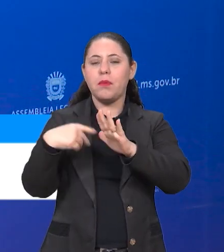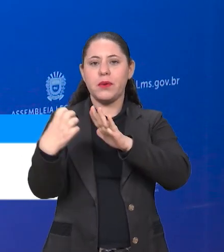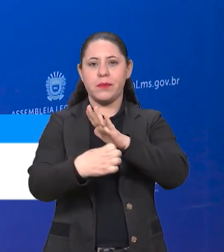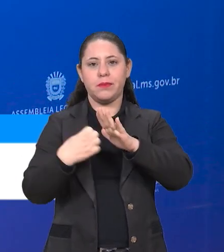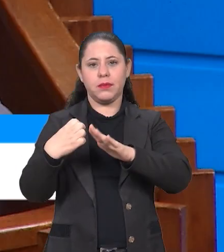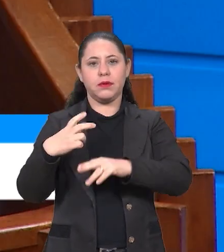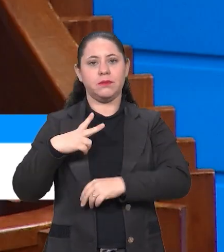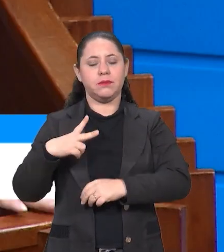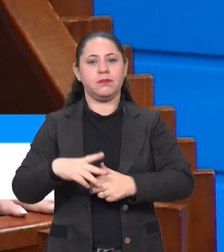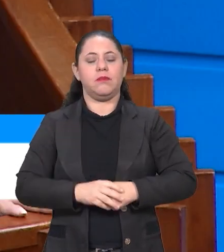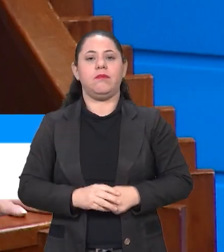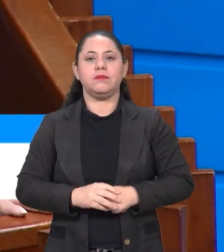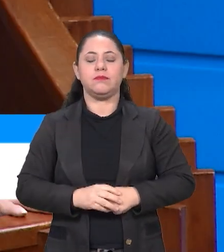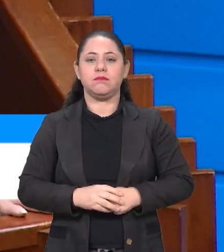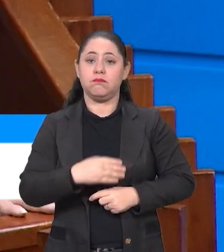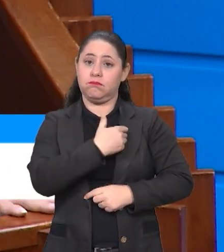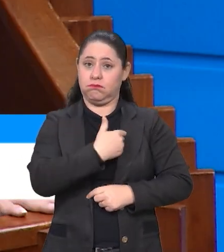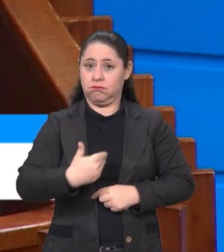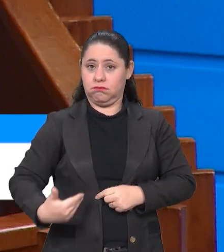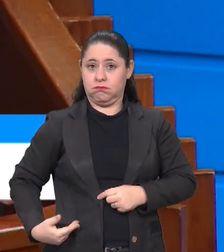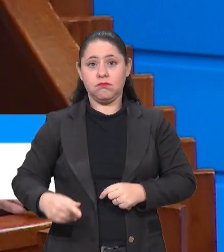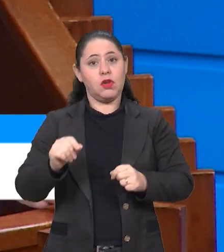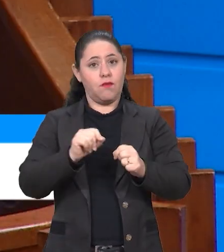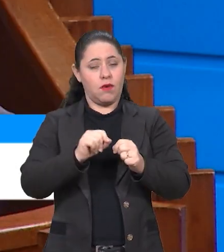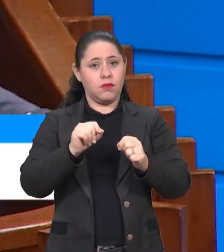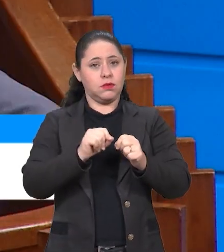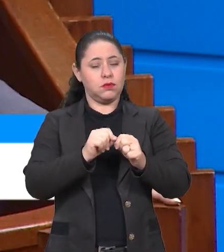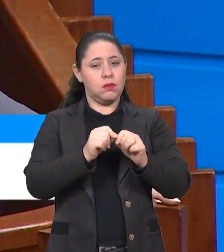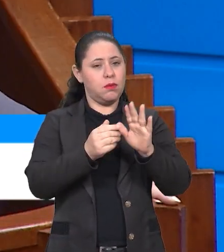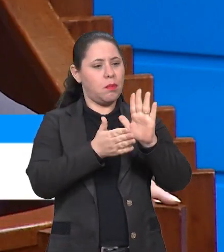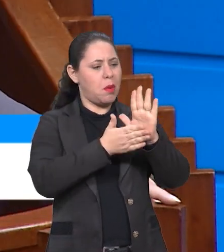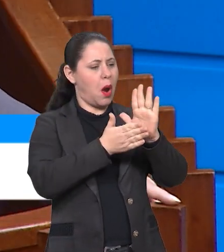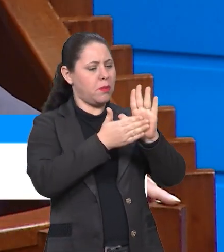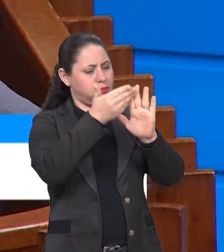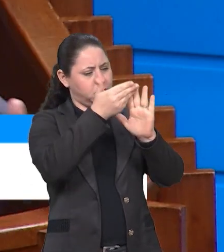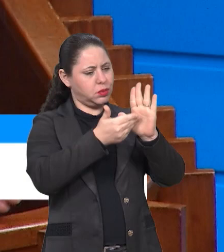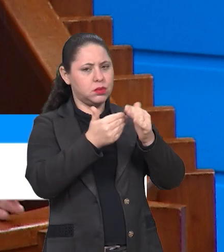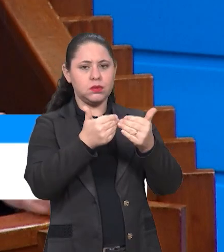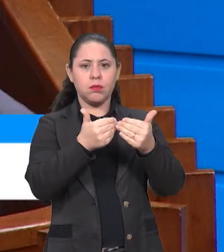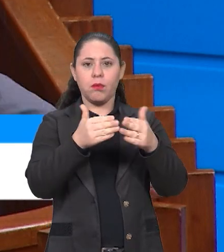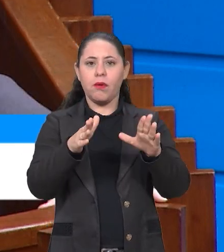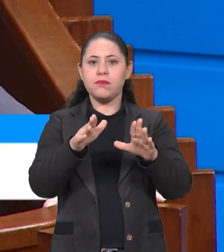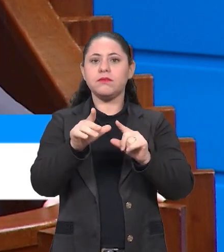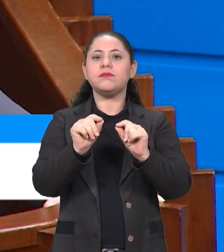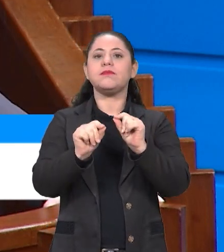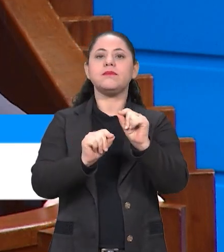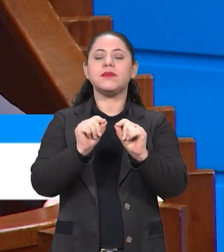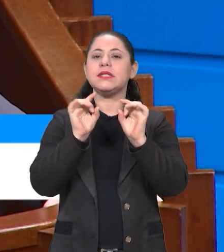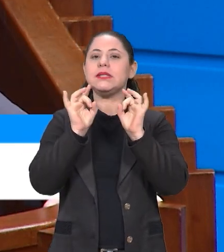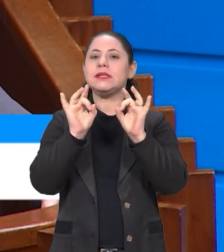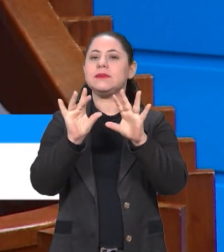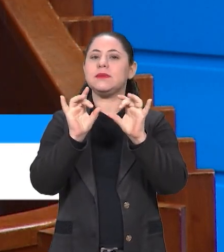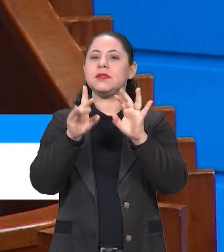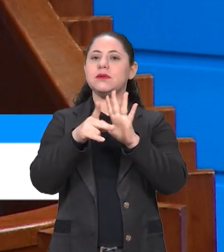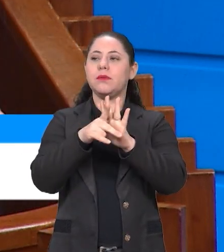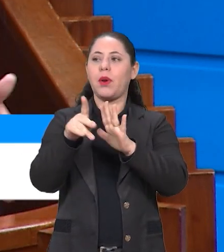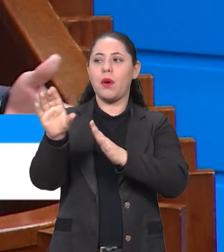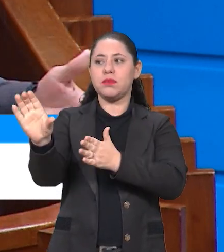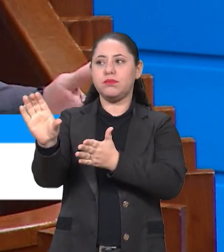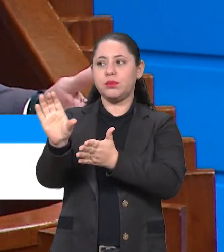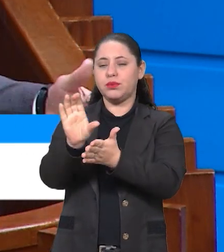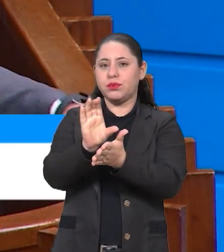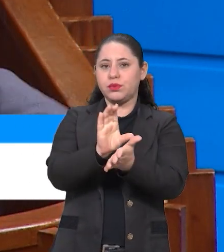iniciativa privada. O governo faz uma proposição abrindo, especialmente